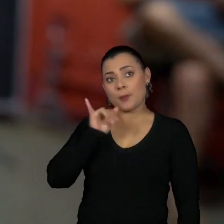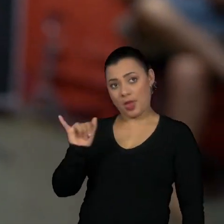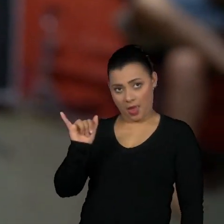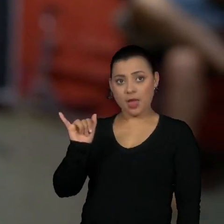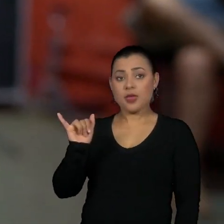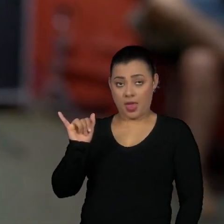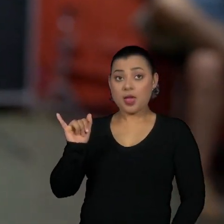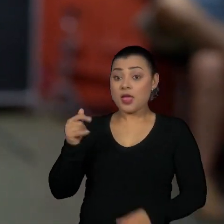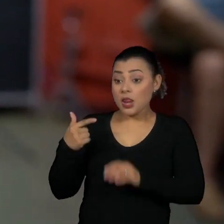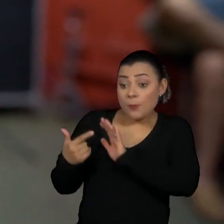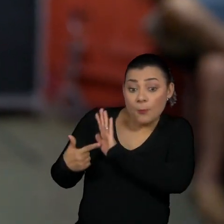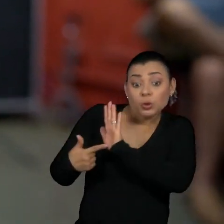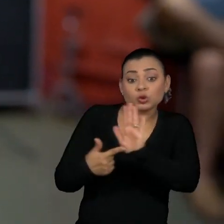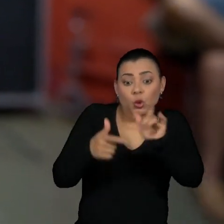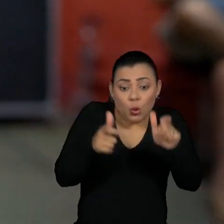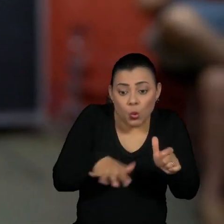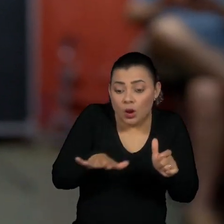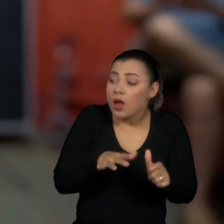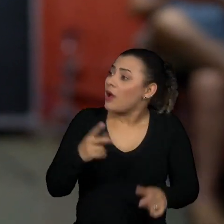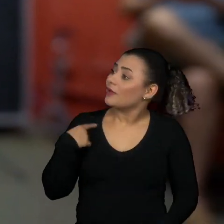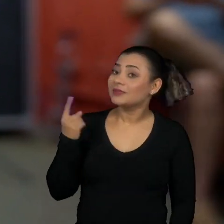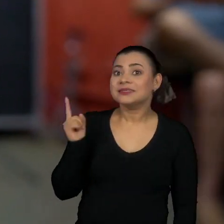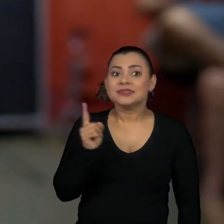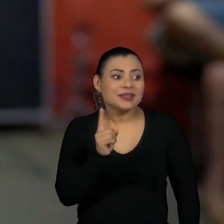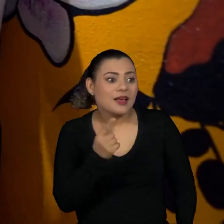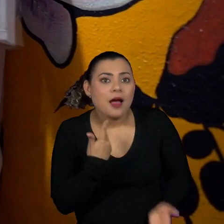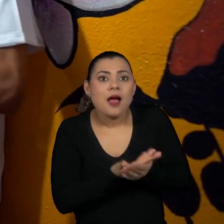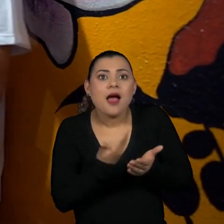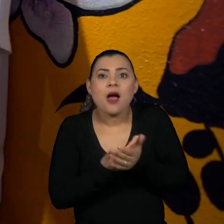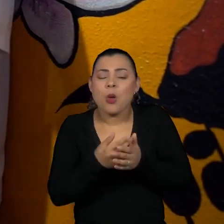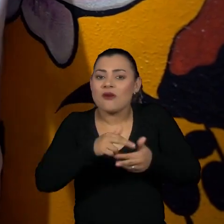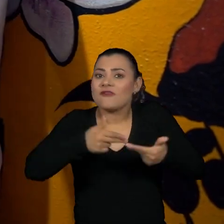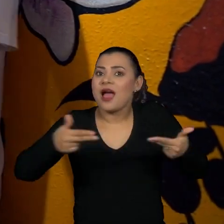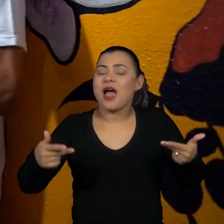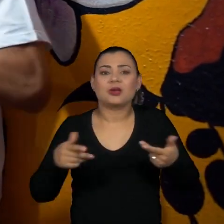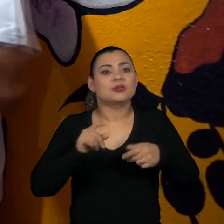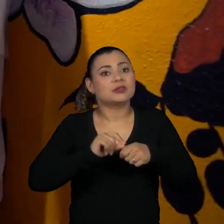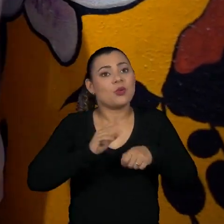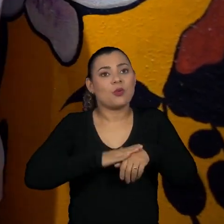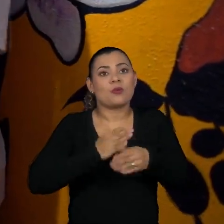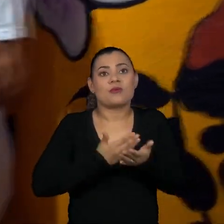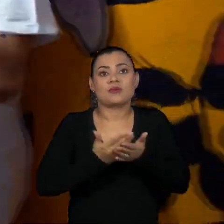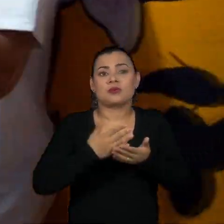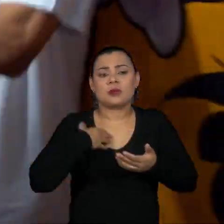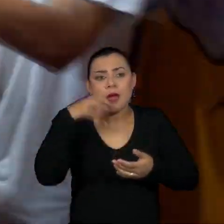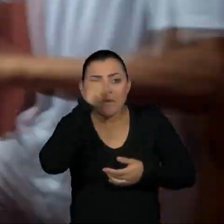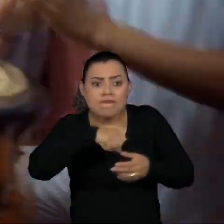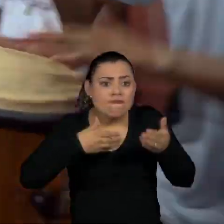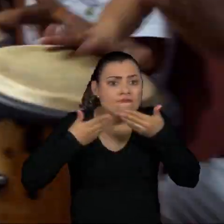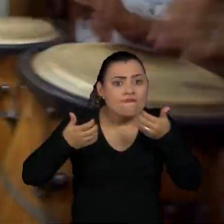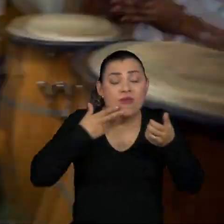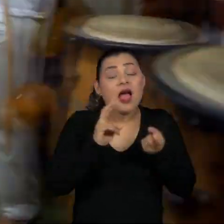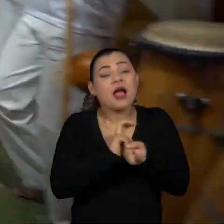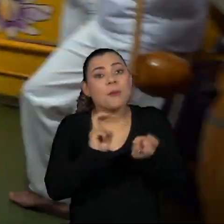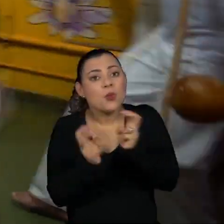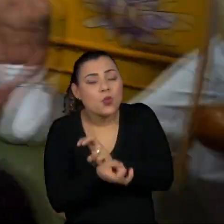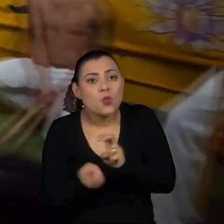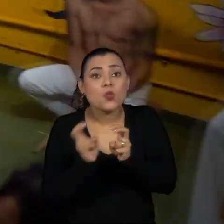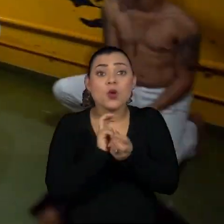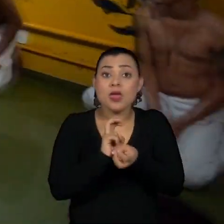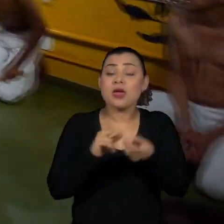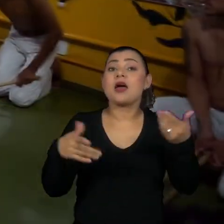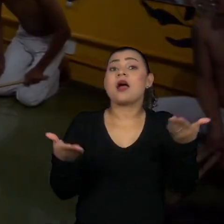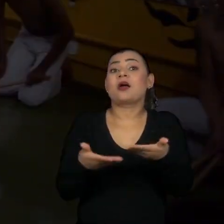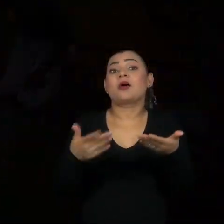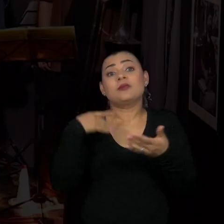Ele me apresentou o lugar, aí a gente vem, eu comecei a fazer aula de percussão, aí veio a capoeira e agora